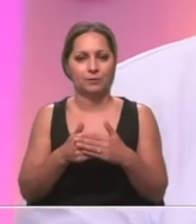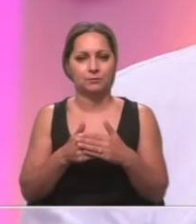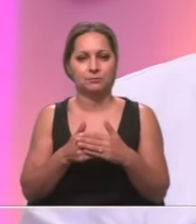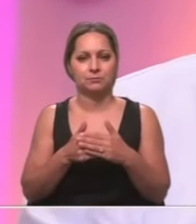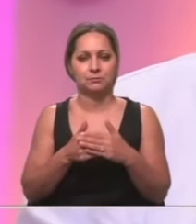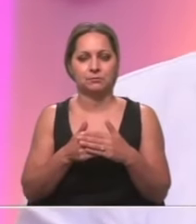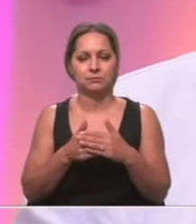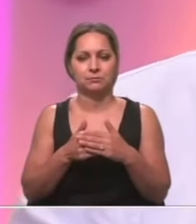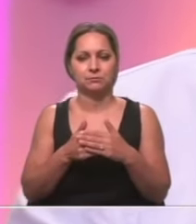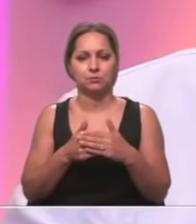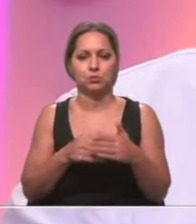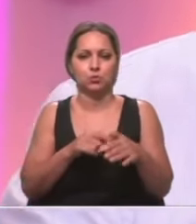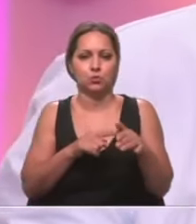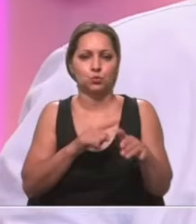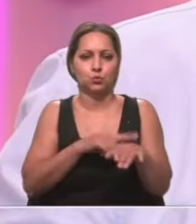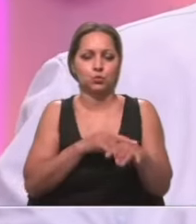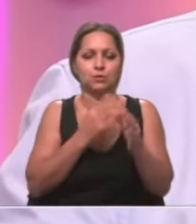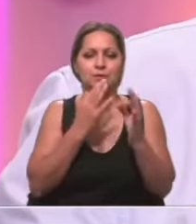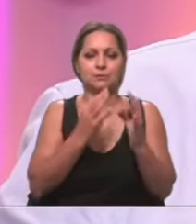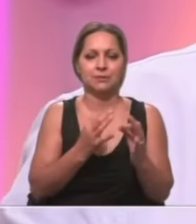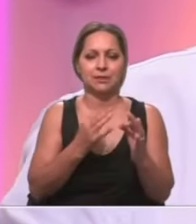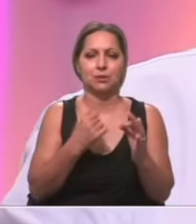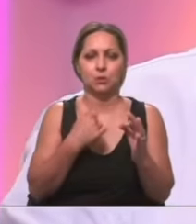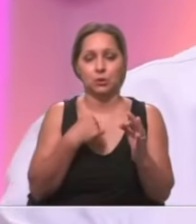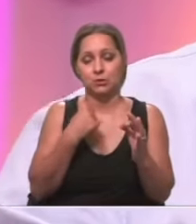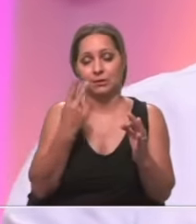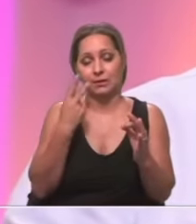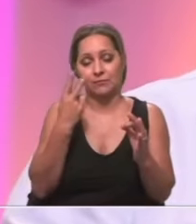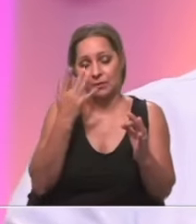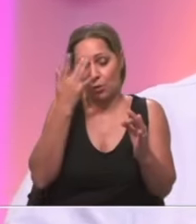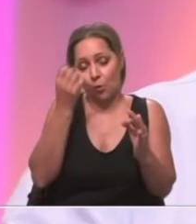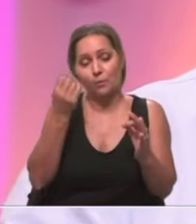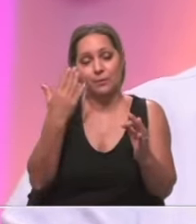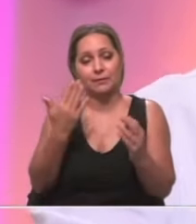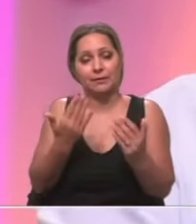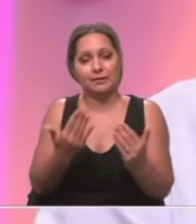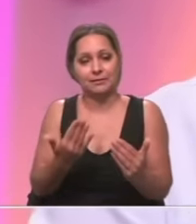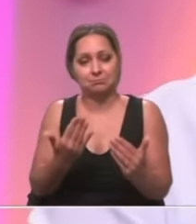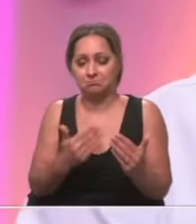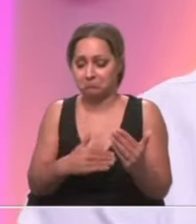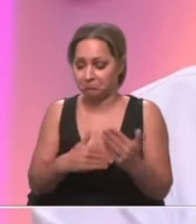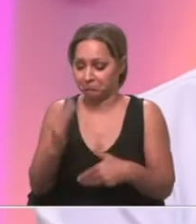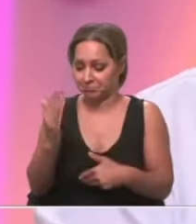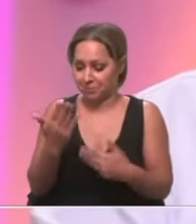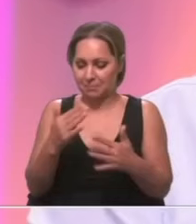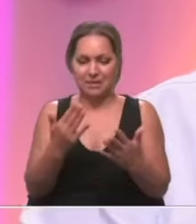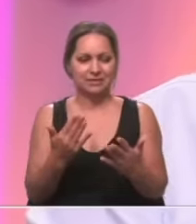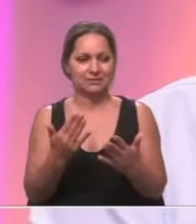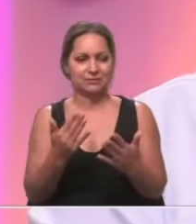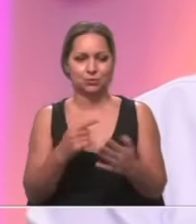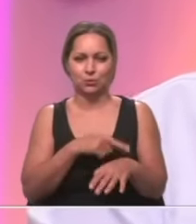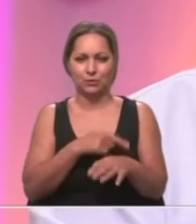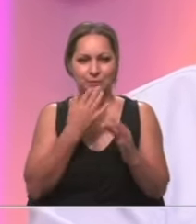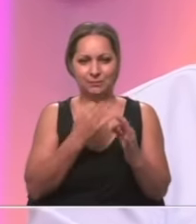um tempo certo, nós temos que entender a vida que ela é isto. Mas é uma passagem. Agora, ir, não ir no tempo